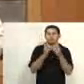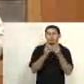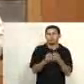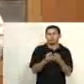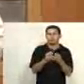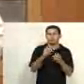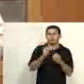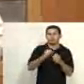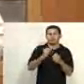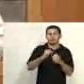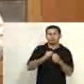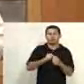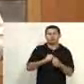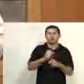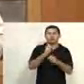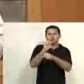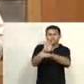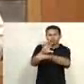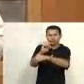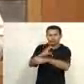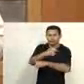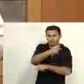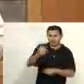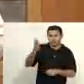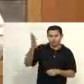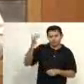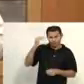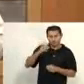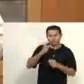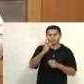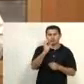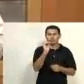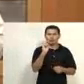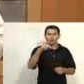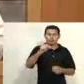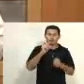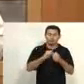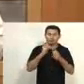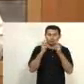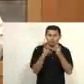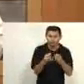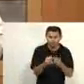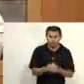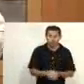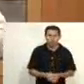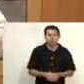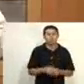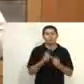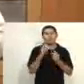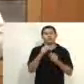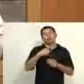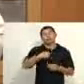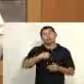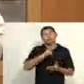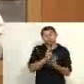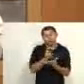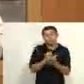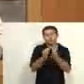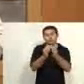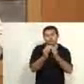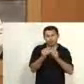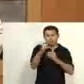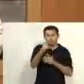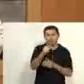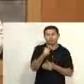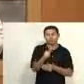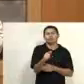que eu fiz nos slides da semana passada. Então, a forma foi exatamente a mesma. Né? Então, eu sempre recomendo vocês,